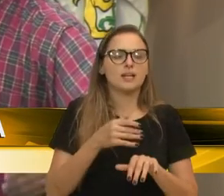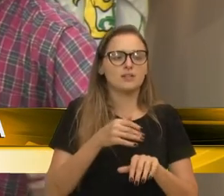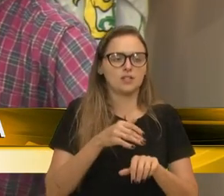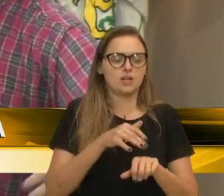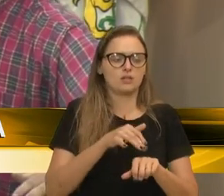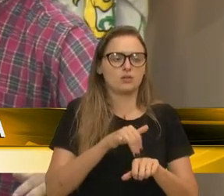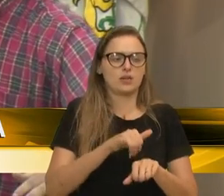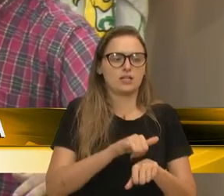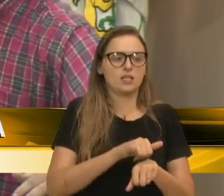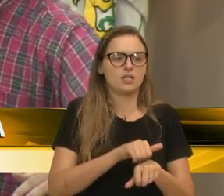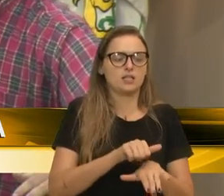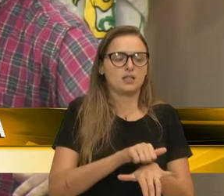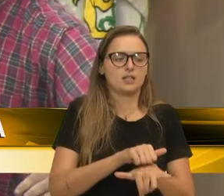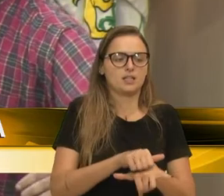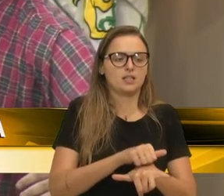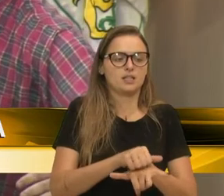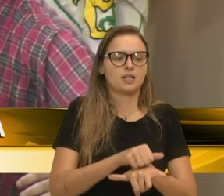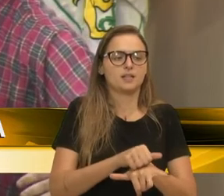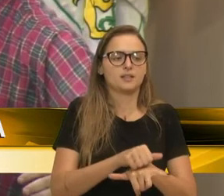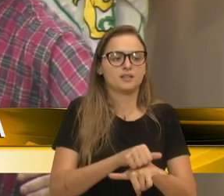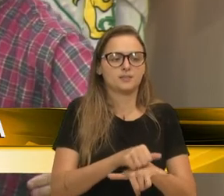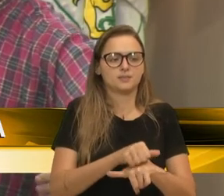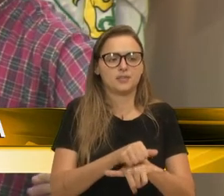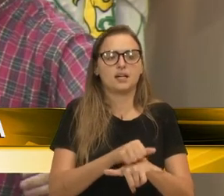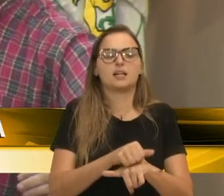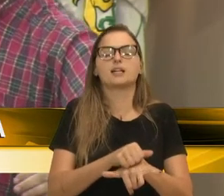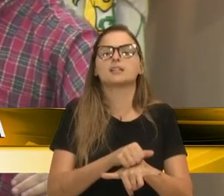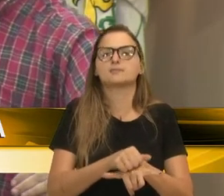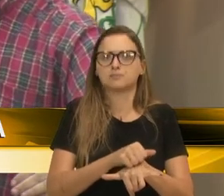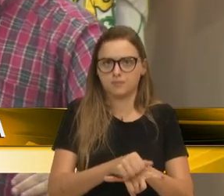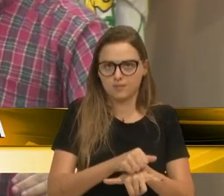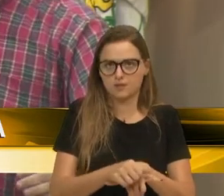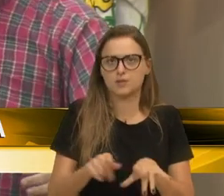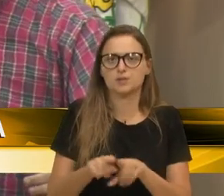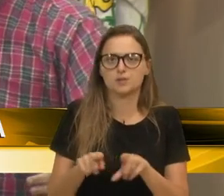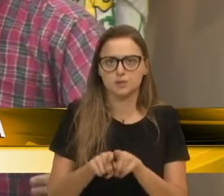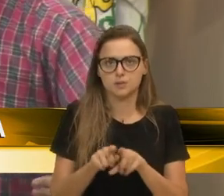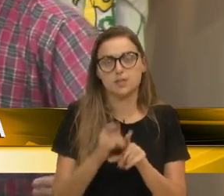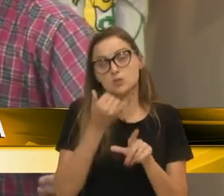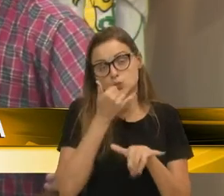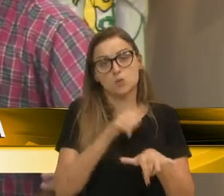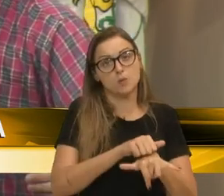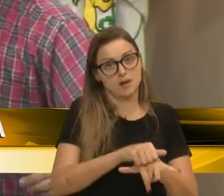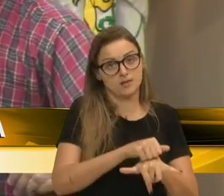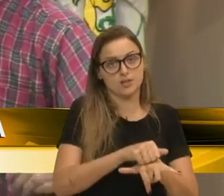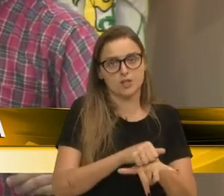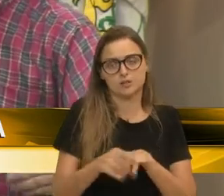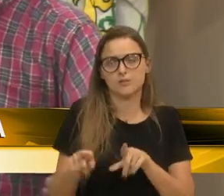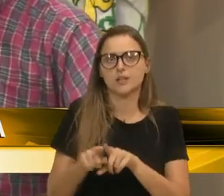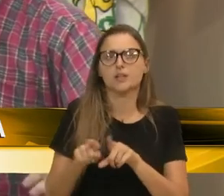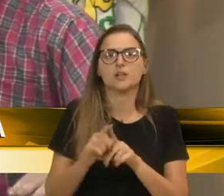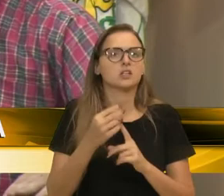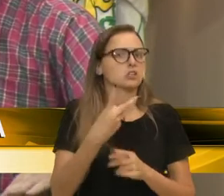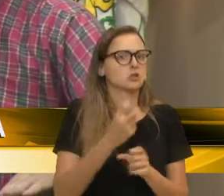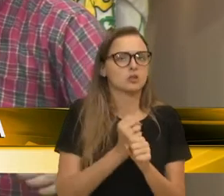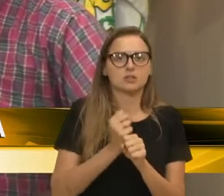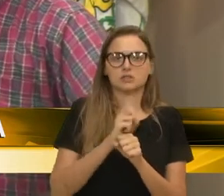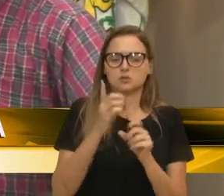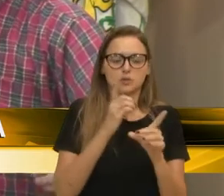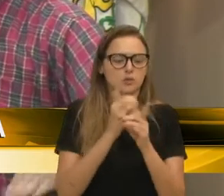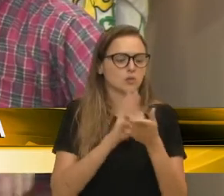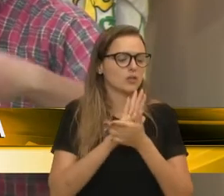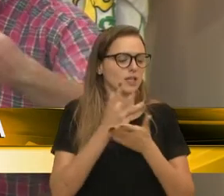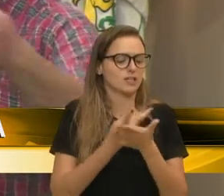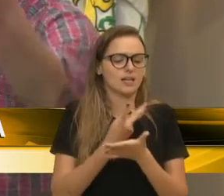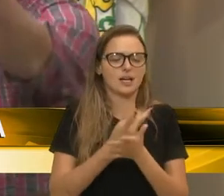se comprova cada dia mais que era uma questão extremamente eleitoreira, né? Porque passados 2 anos não se encontrou nada nas planilhas